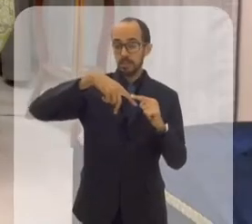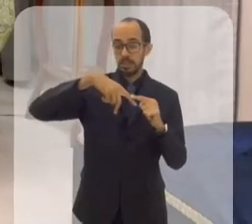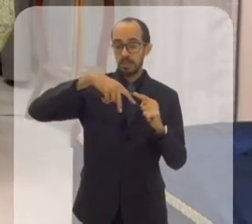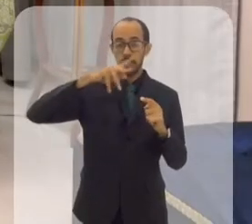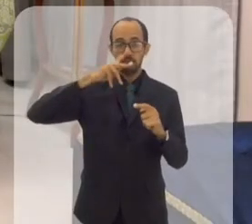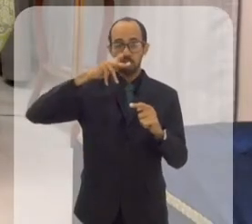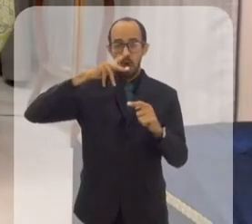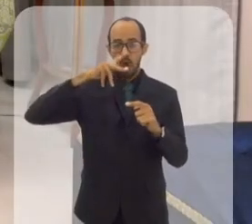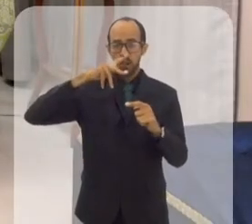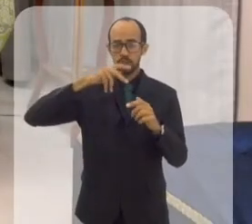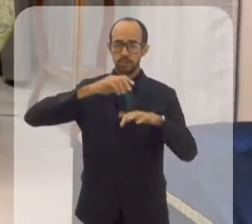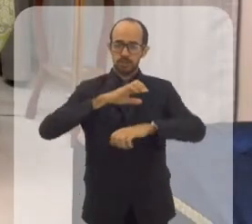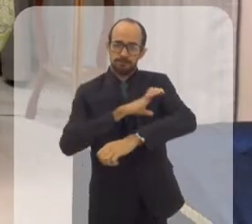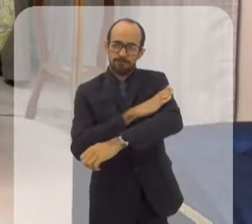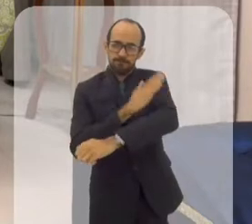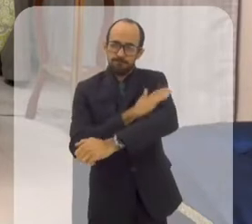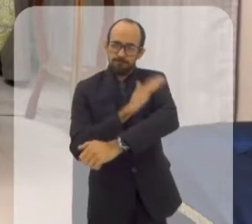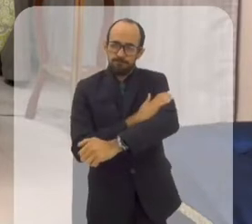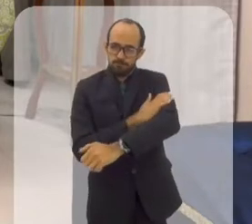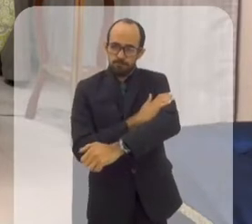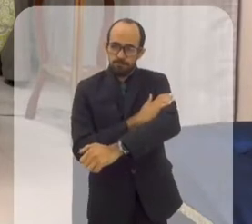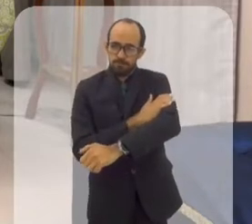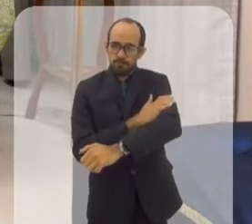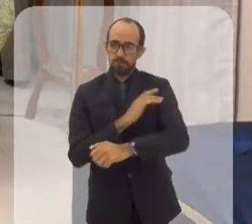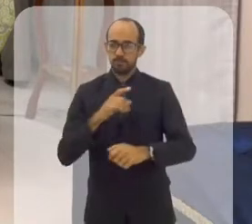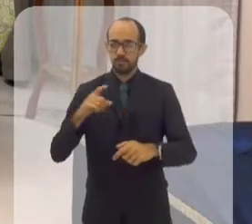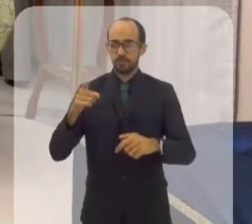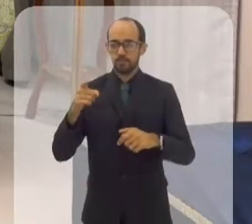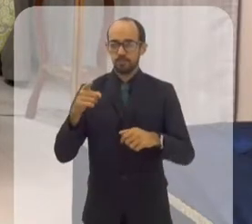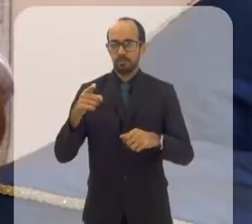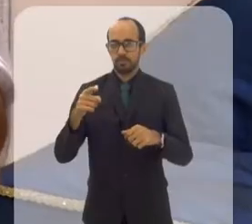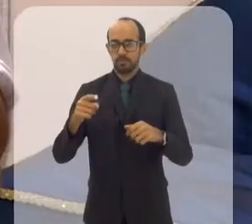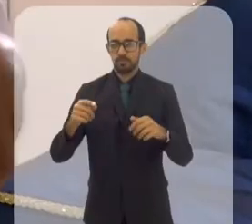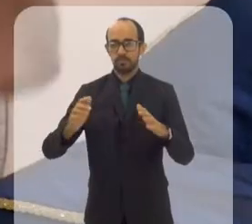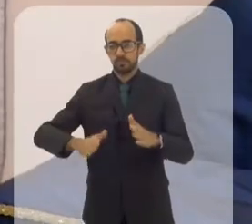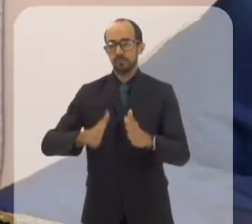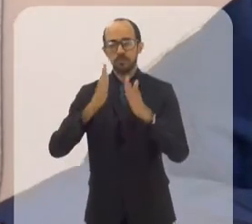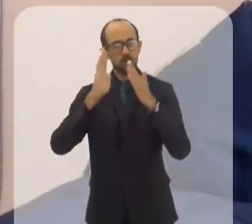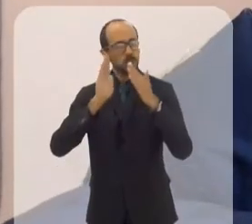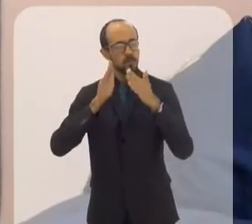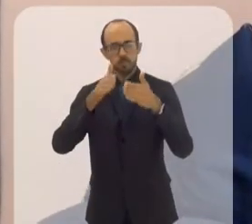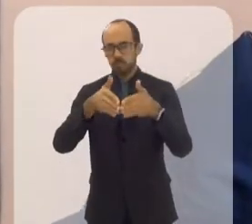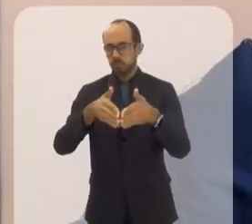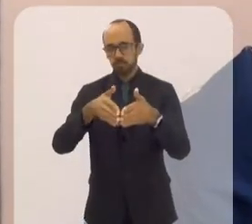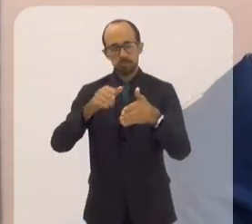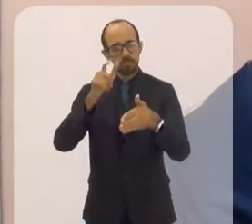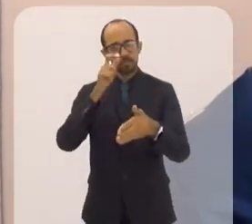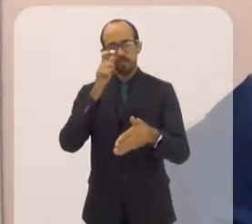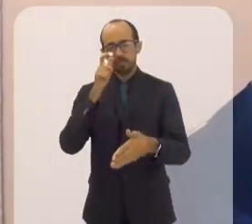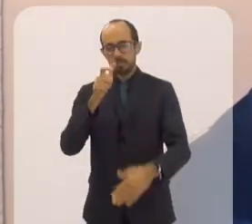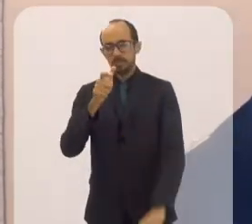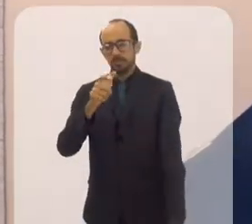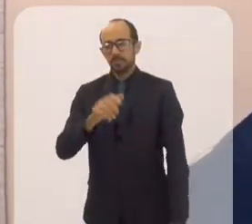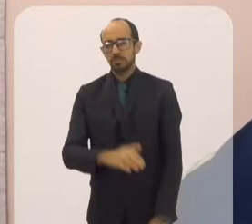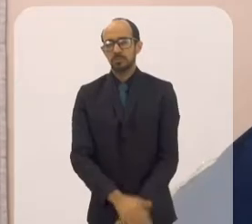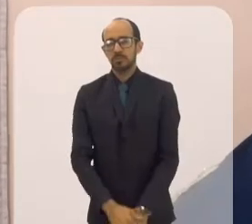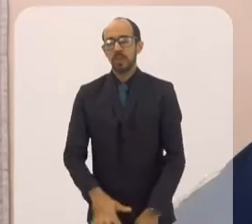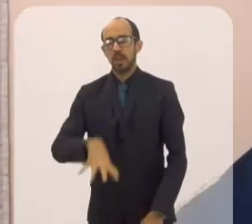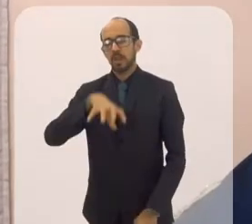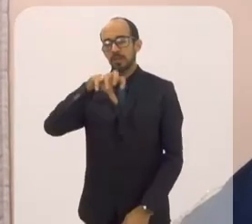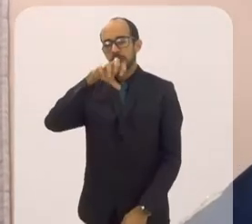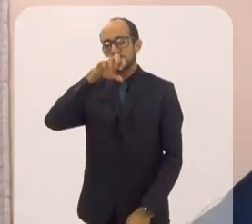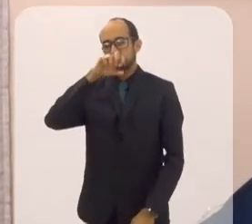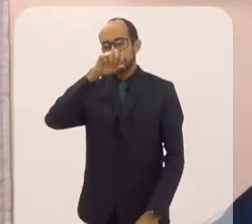né? Abertura. E fiz a base, concentrei, respirei.